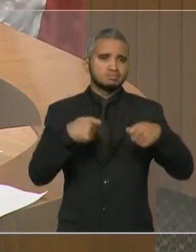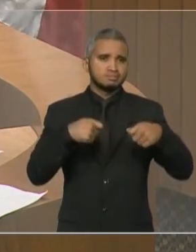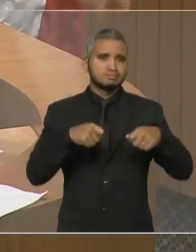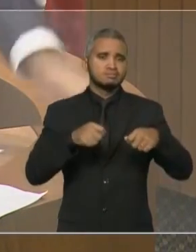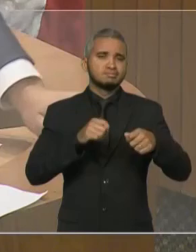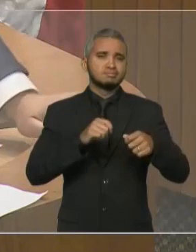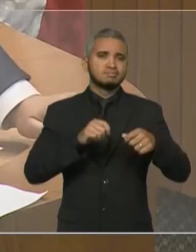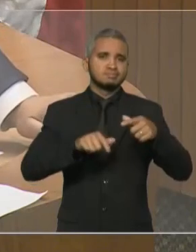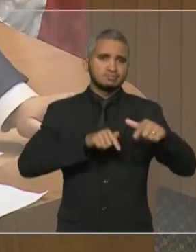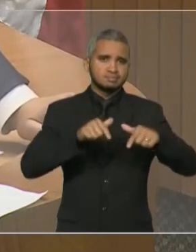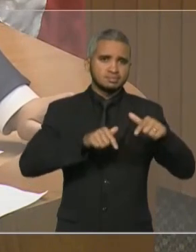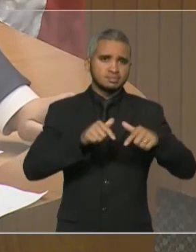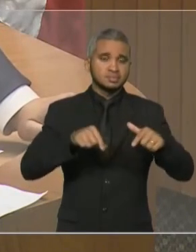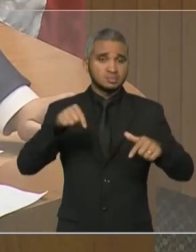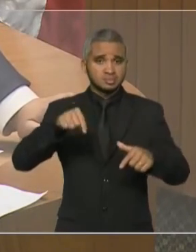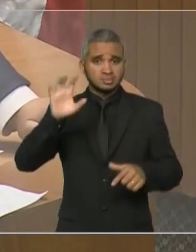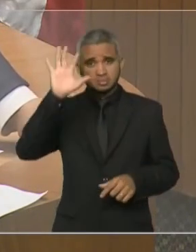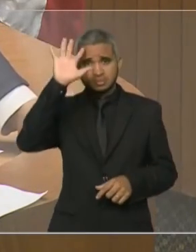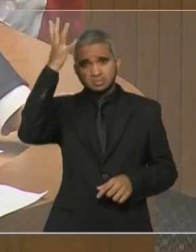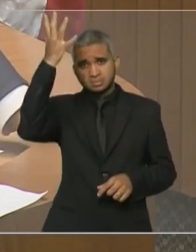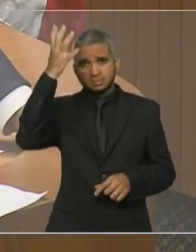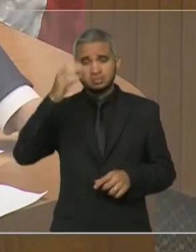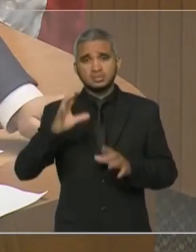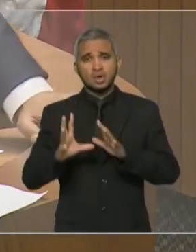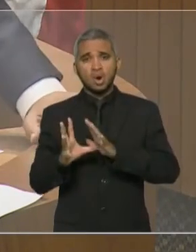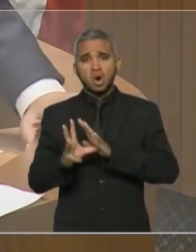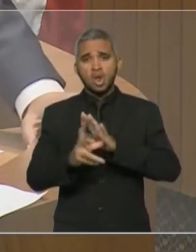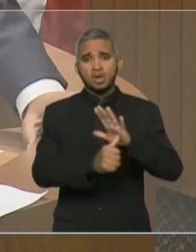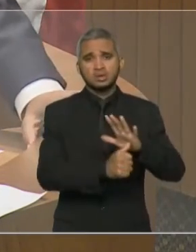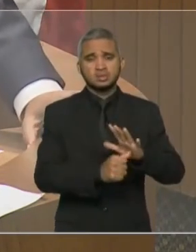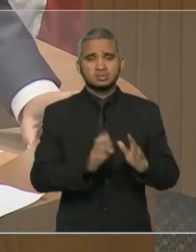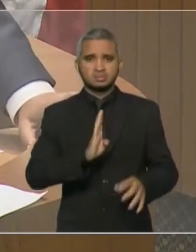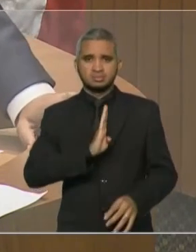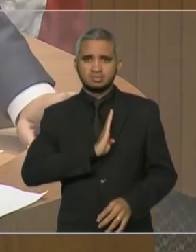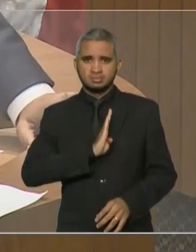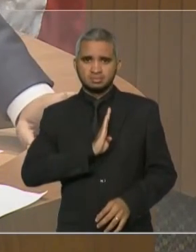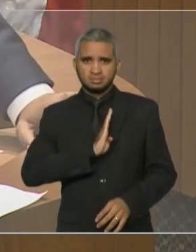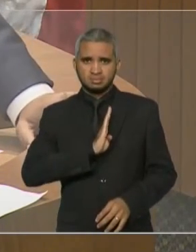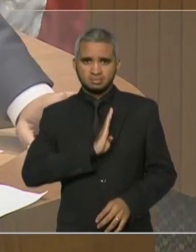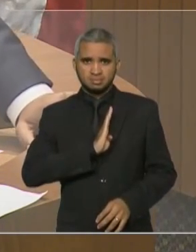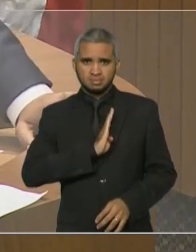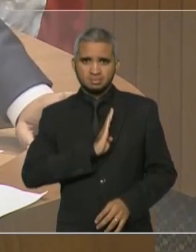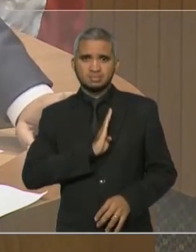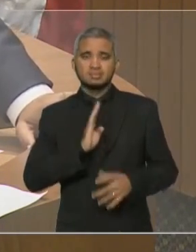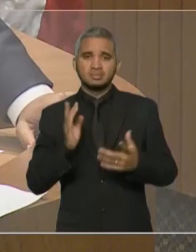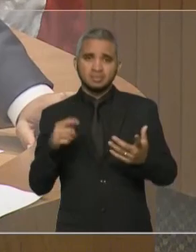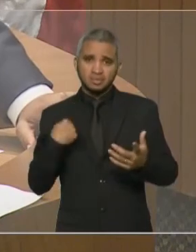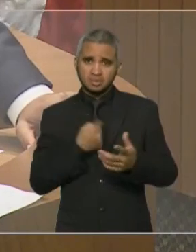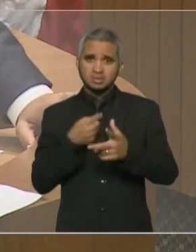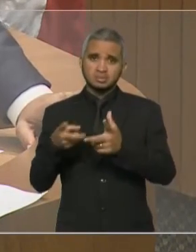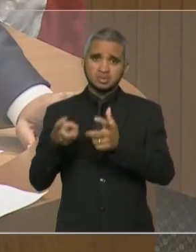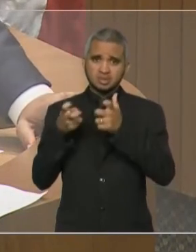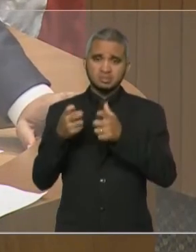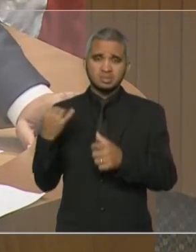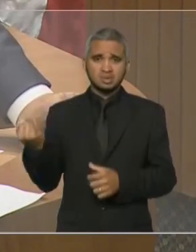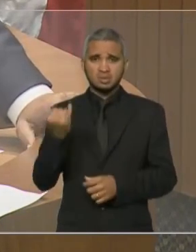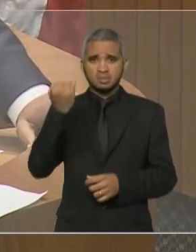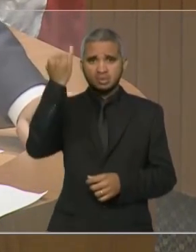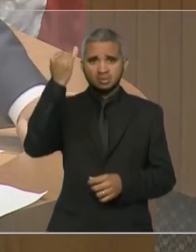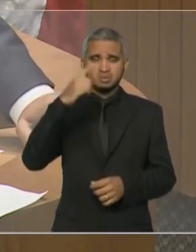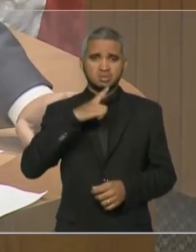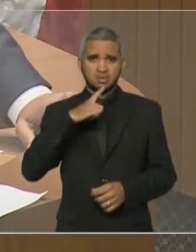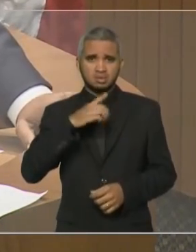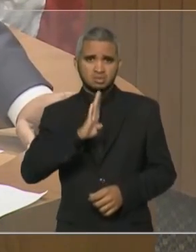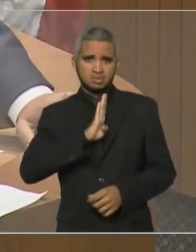um assalto em Bacabal. Percebemos a importância de ter uma polícia forte, uma polícia com quantidade,